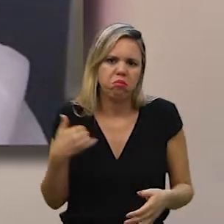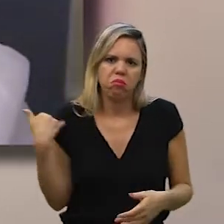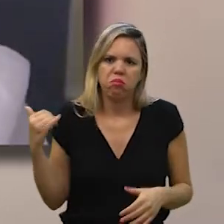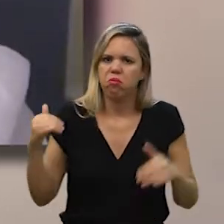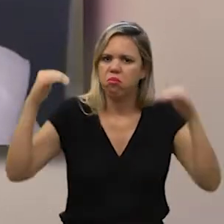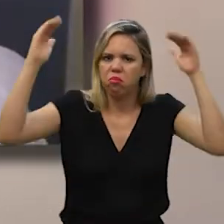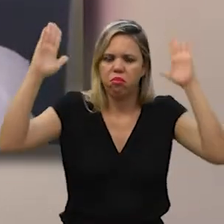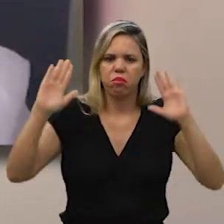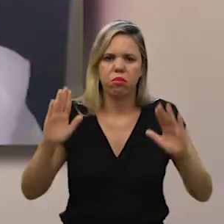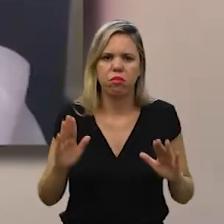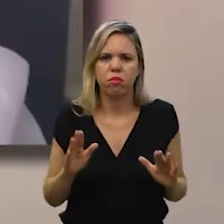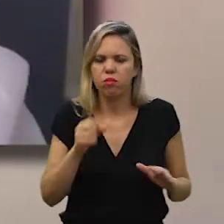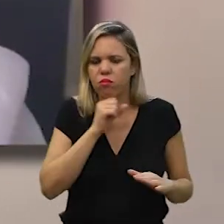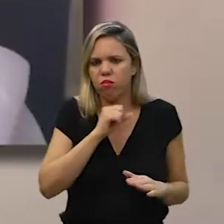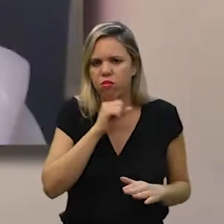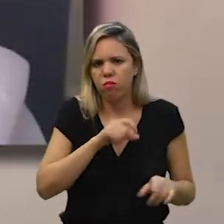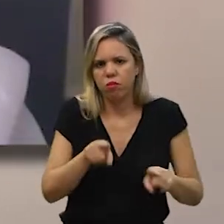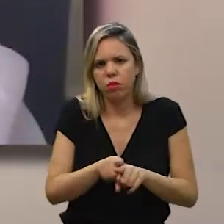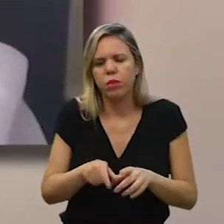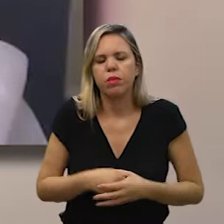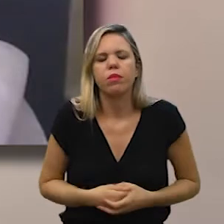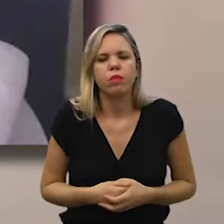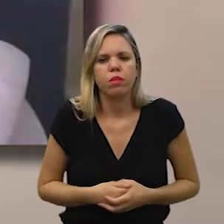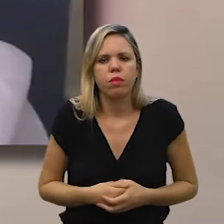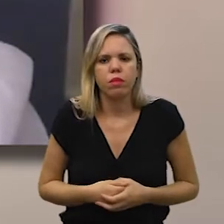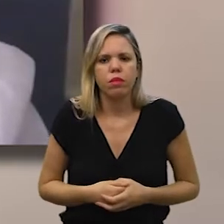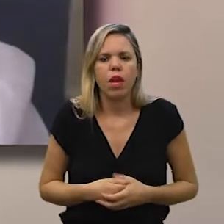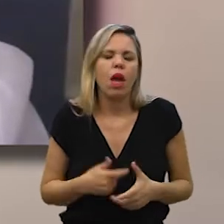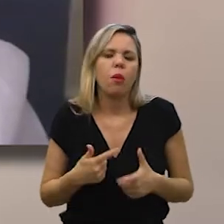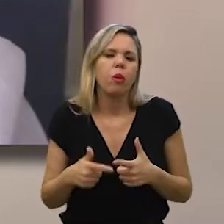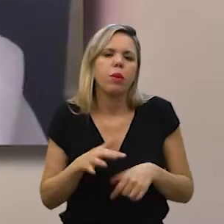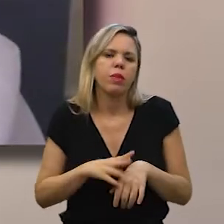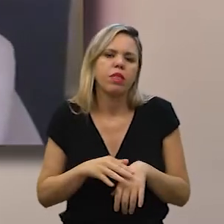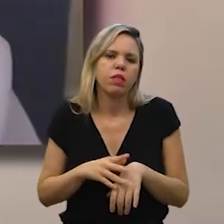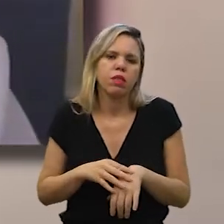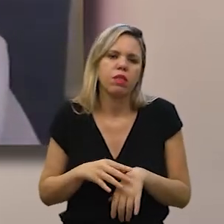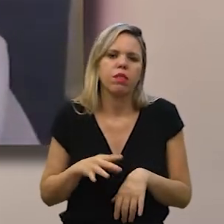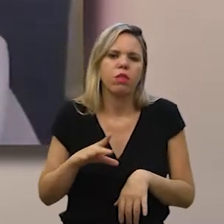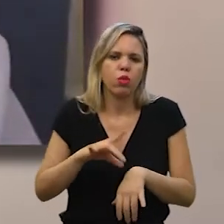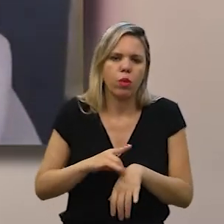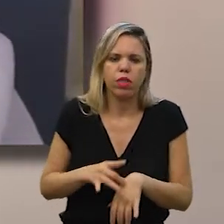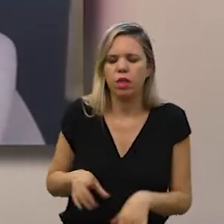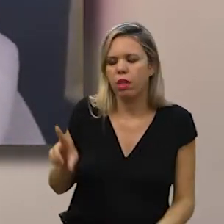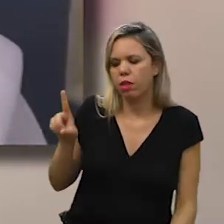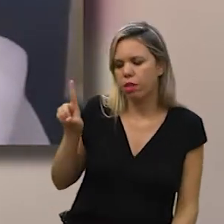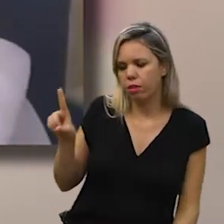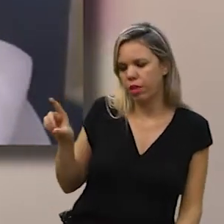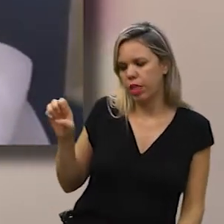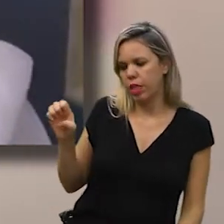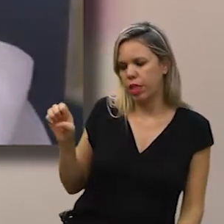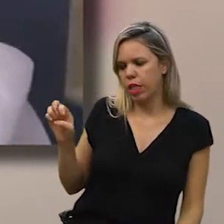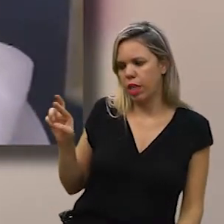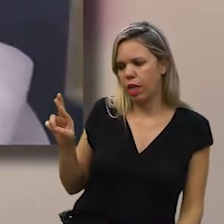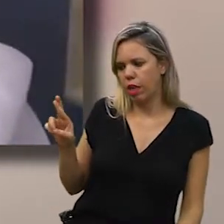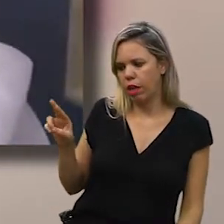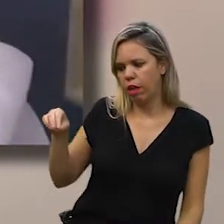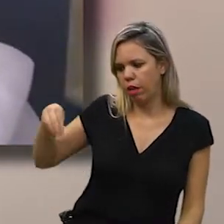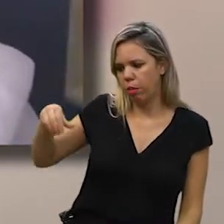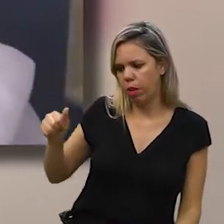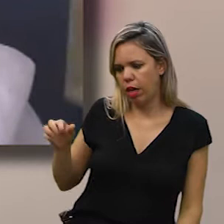os adultos e muitas vezes os idosos. Então, a dermatite é aquela doença que aparece como